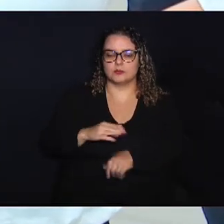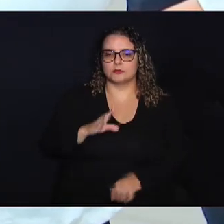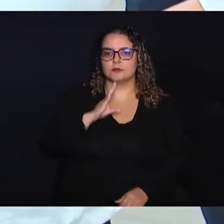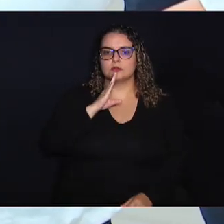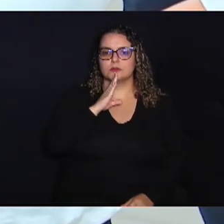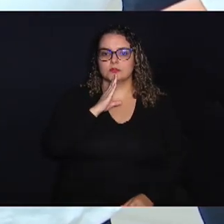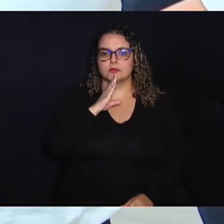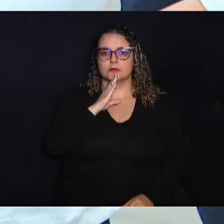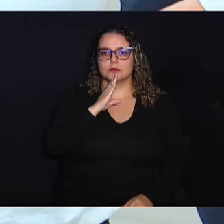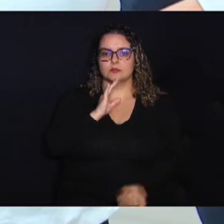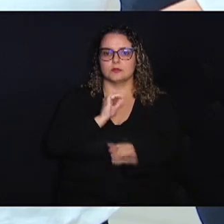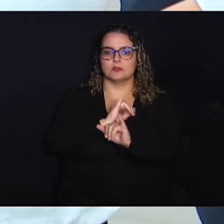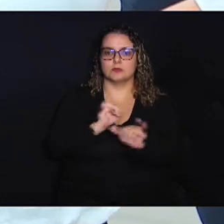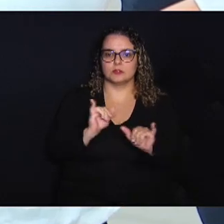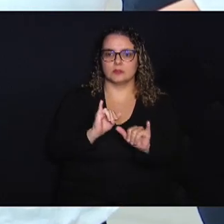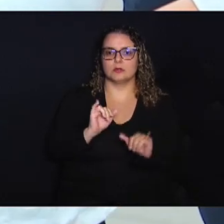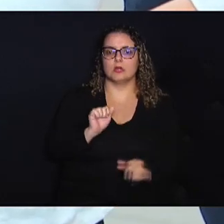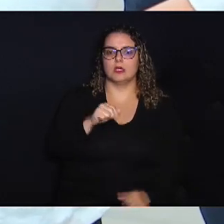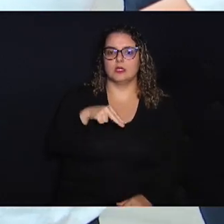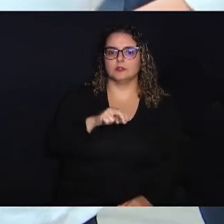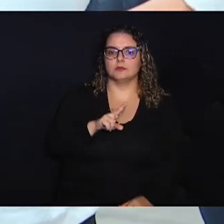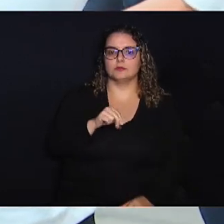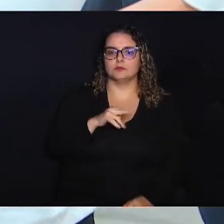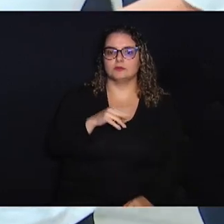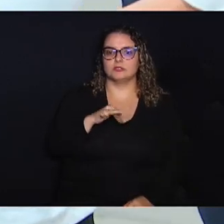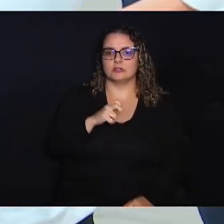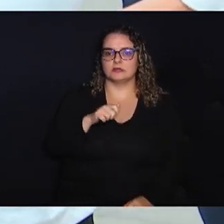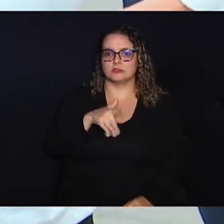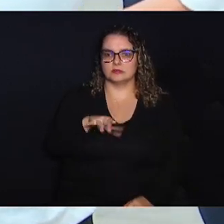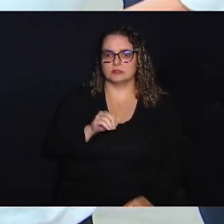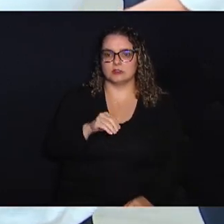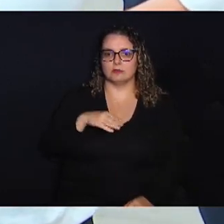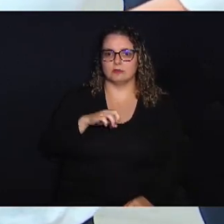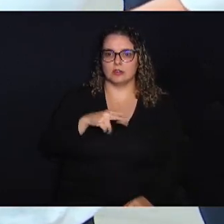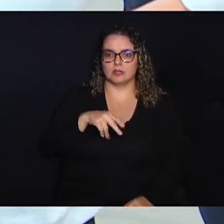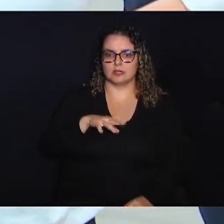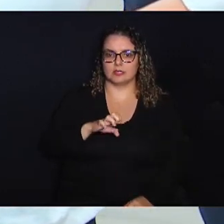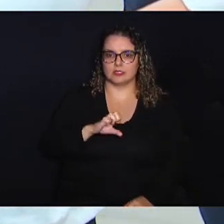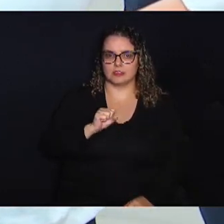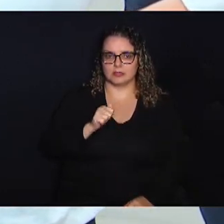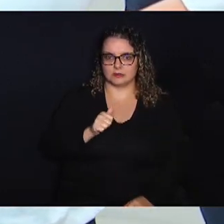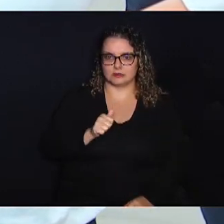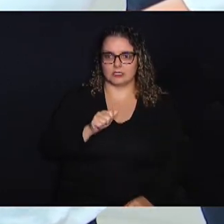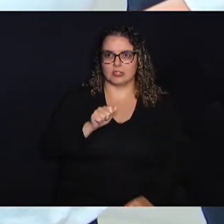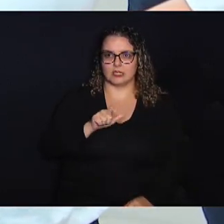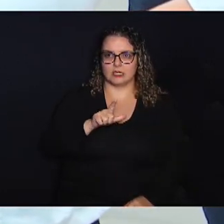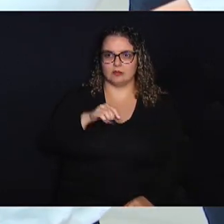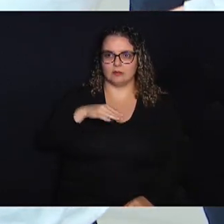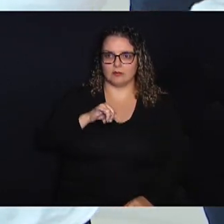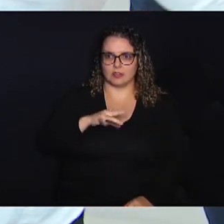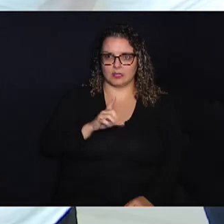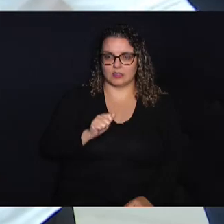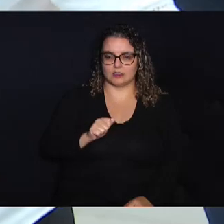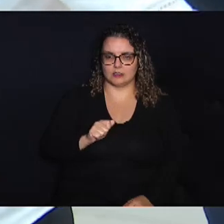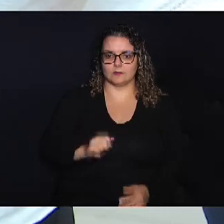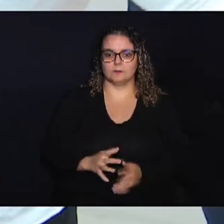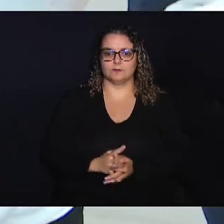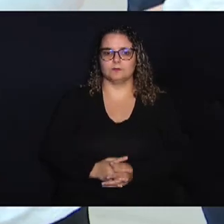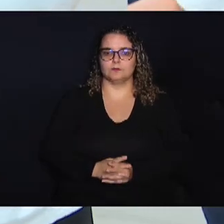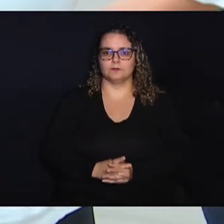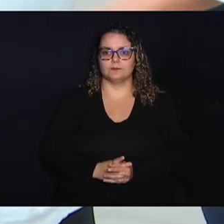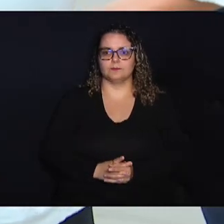à Anunciação Marquesa dos Santos Almeida, a dona Marquesa, que deixou